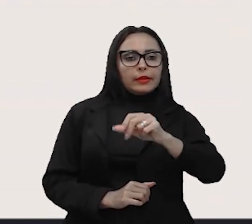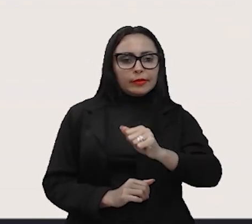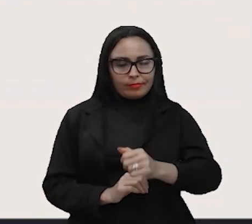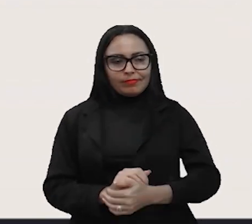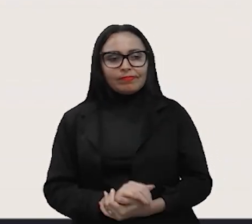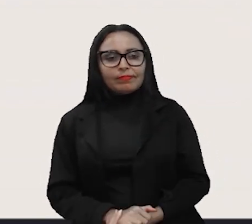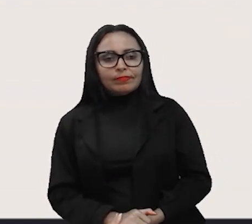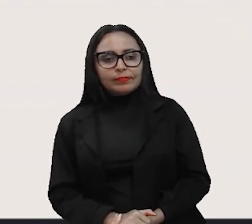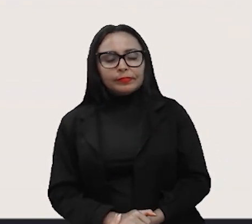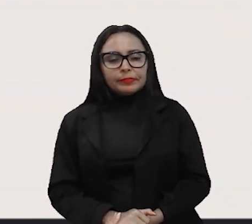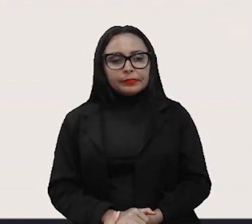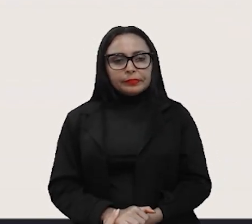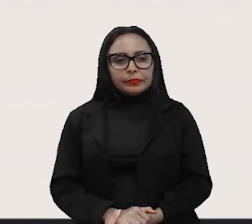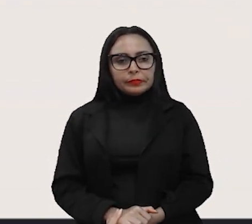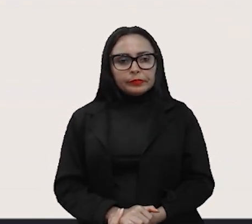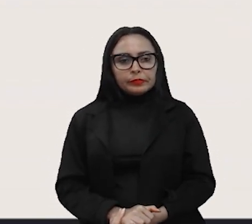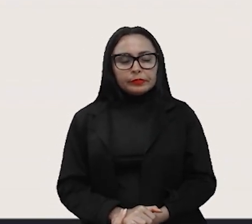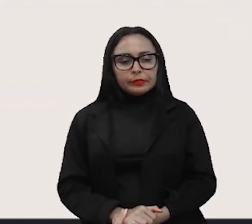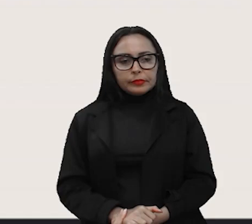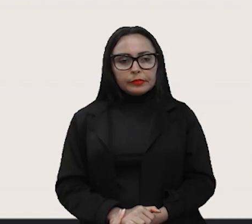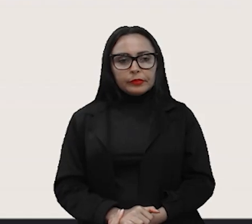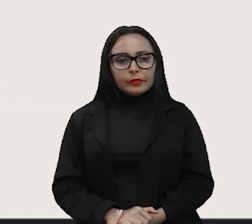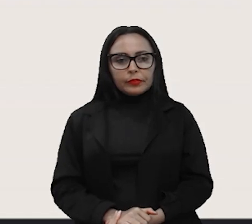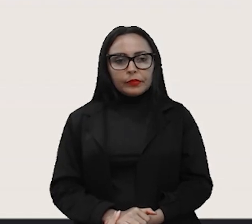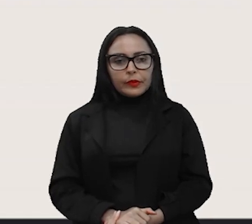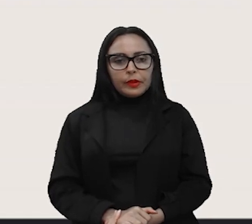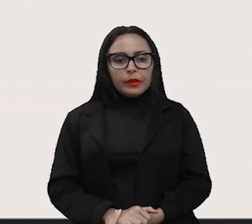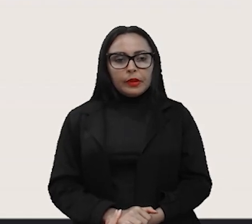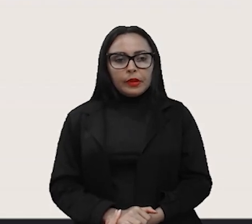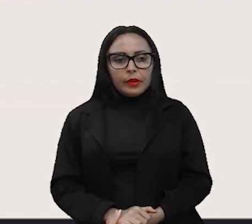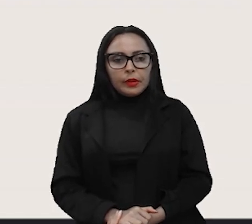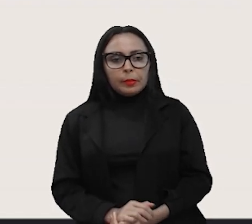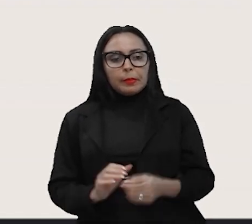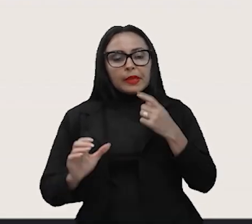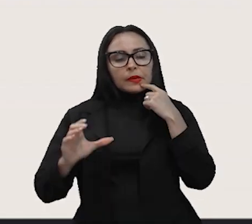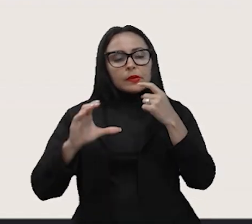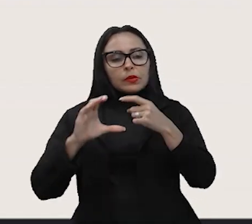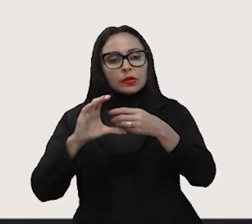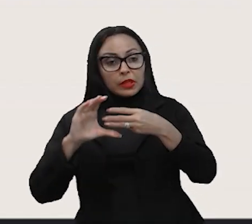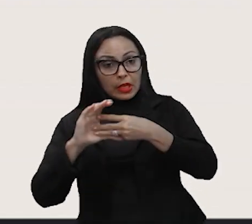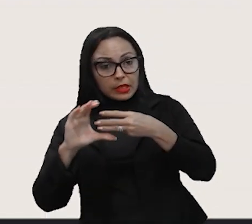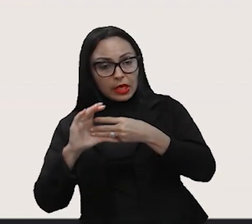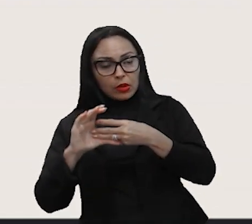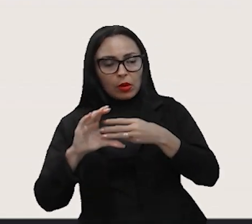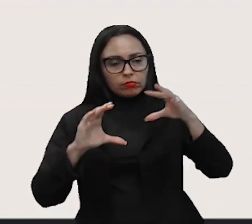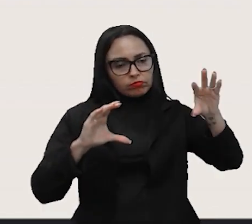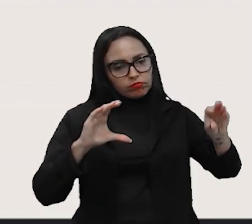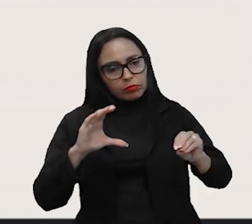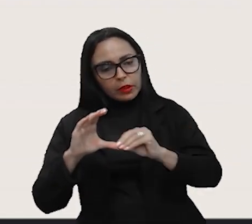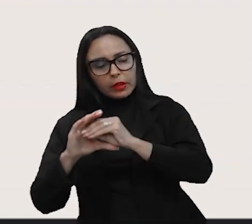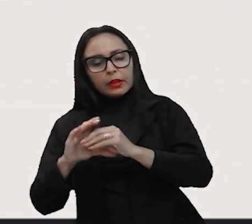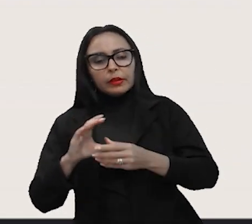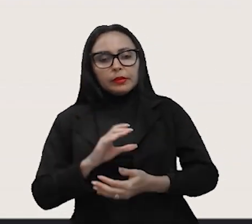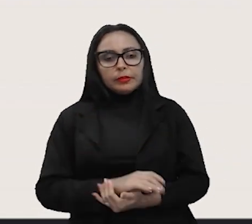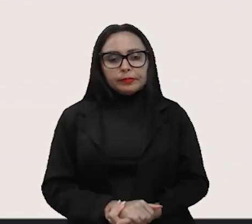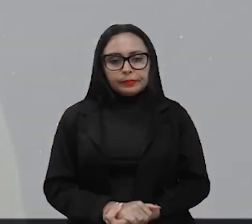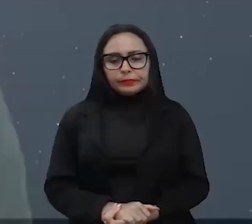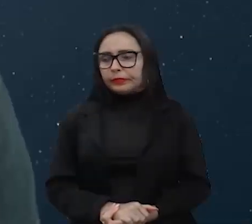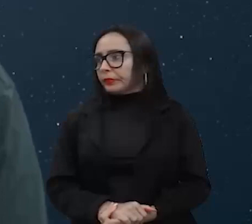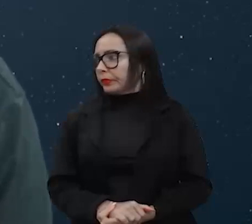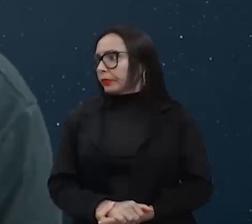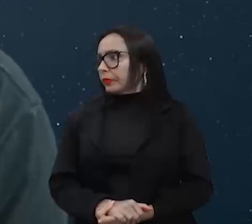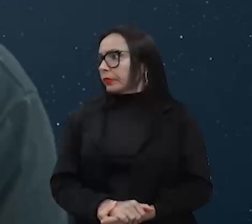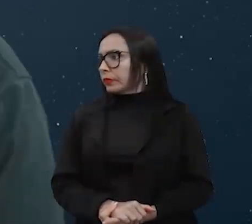A insulina pega do sangue e coloca nas células. Aí a gente sempre diz, bota para mim, Betão, que